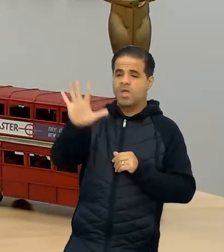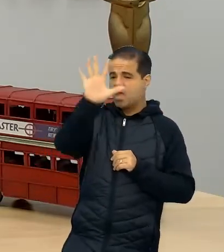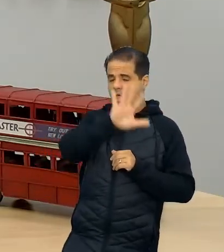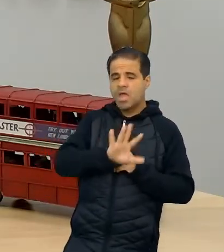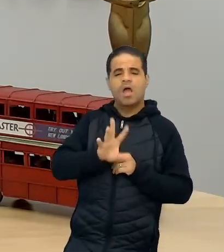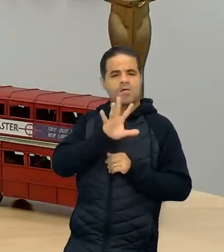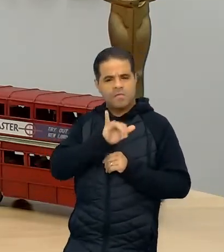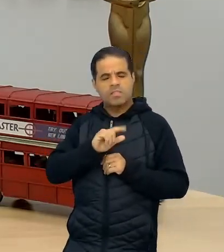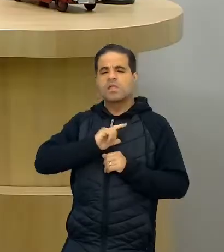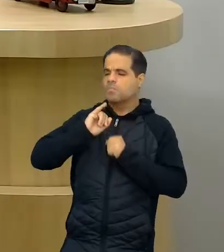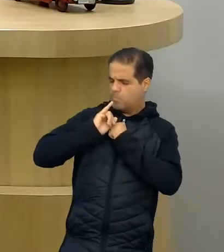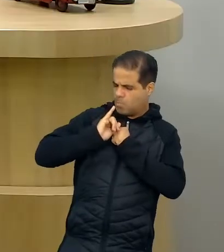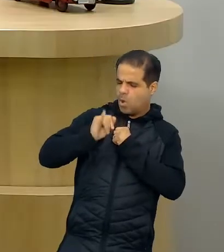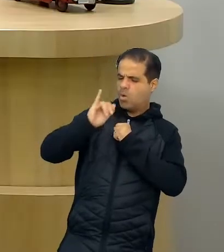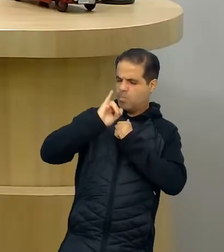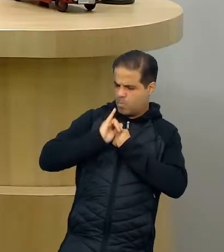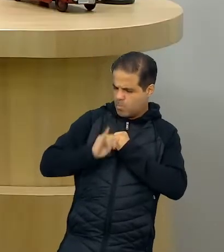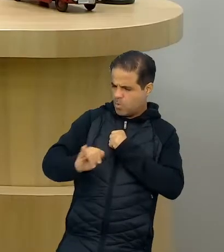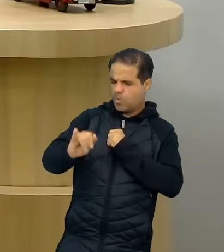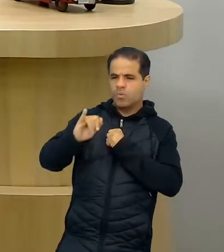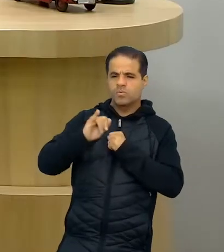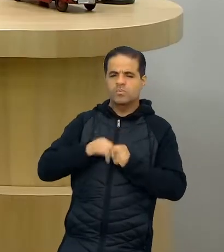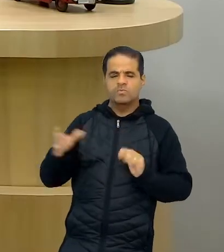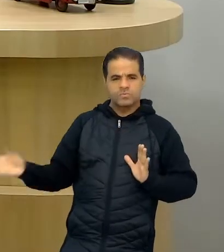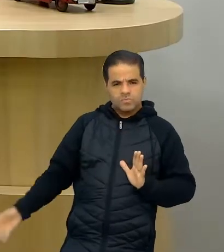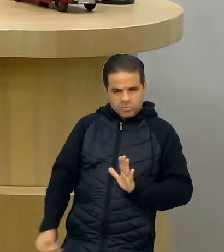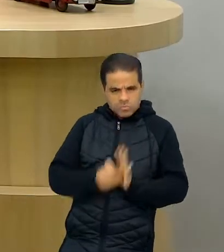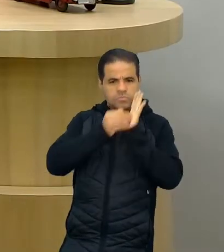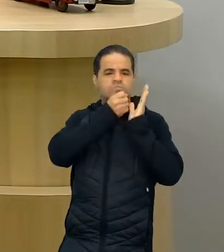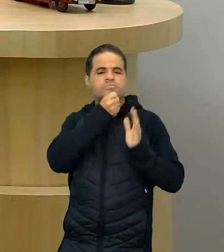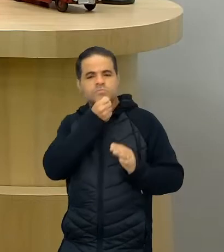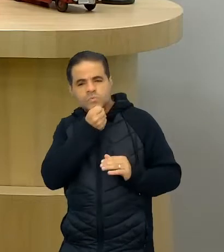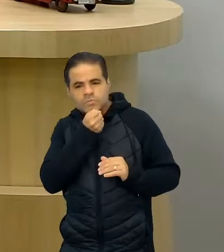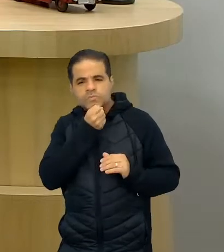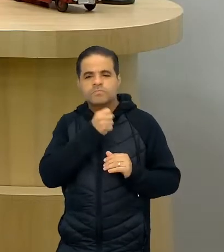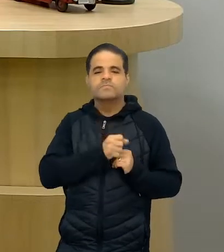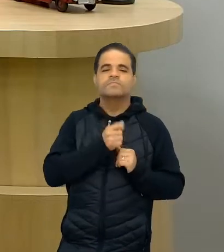ter a sua narração. Combinado. Põe o microfone de narrador.